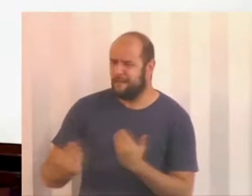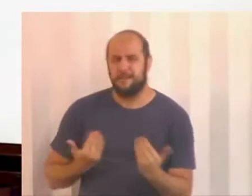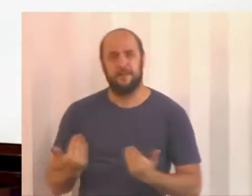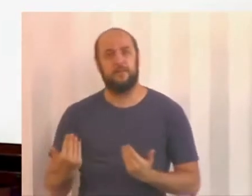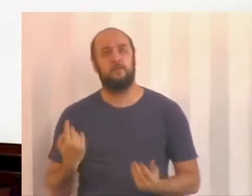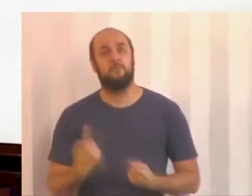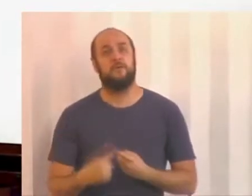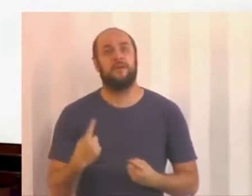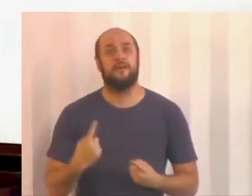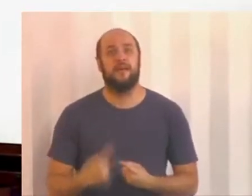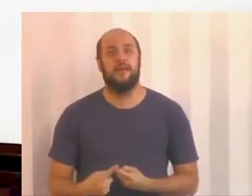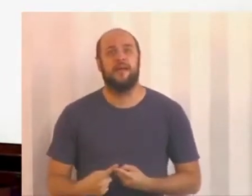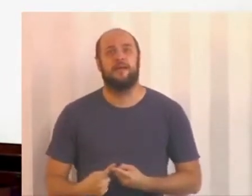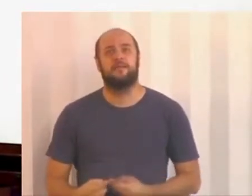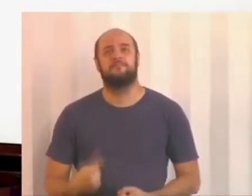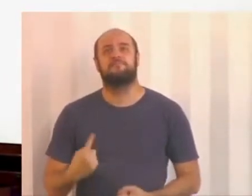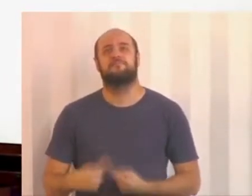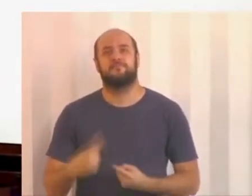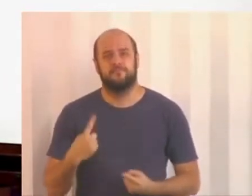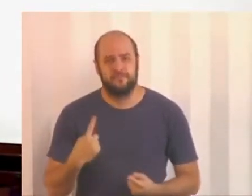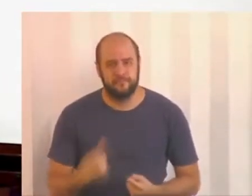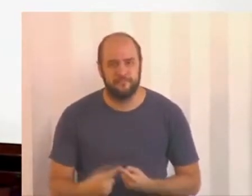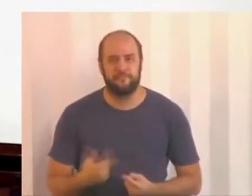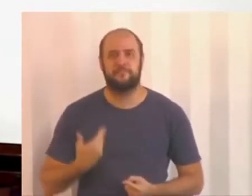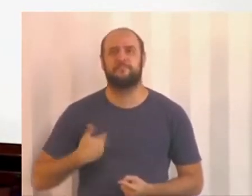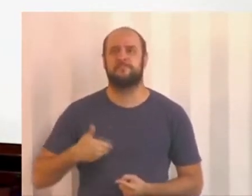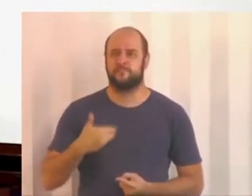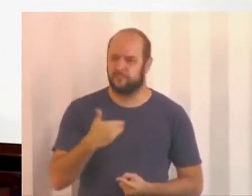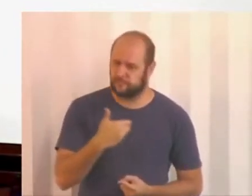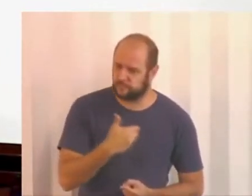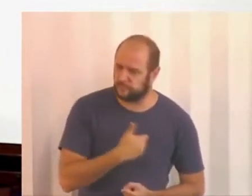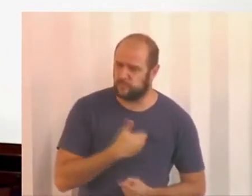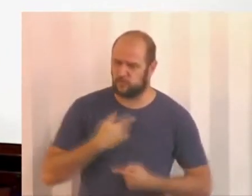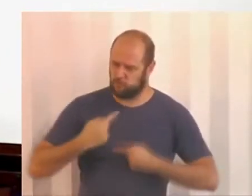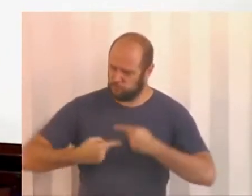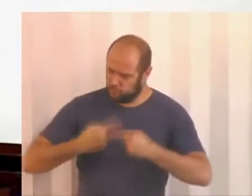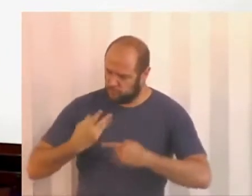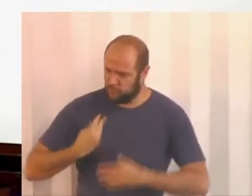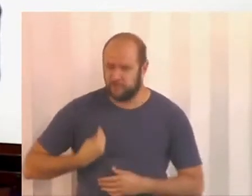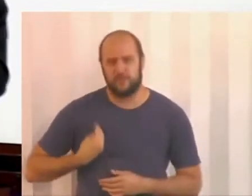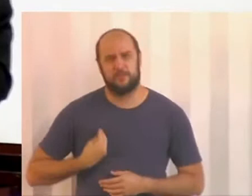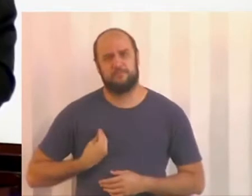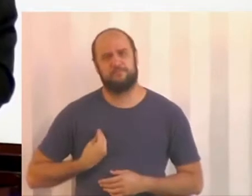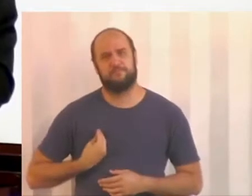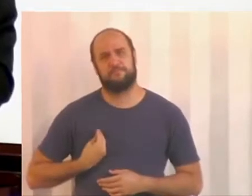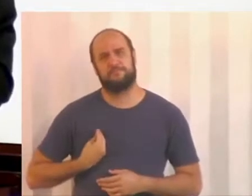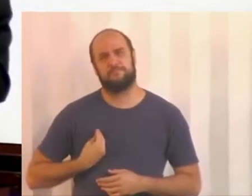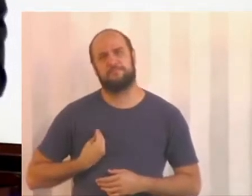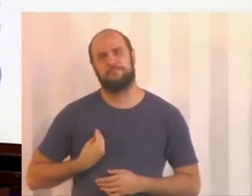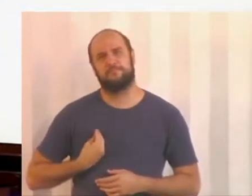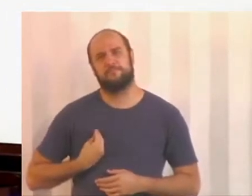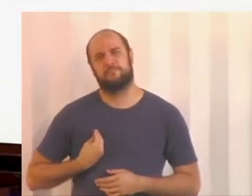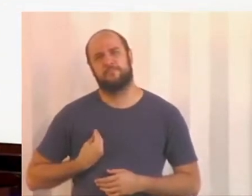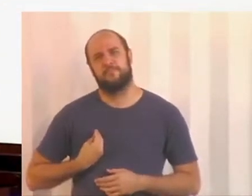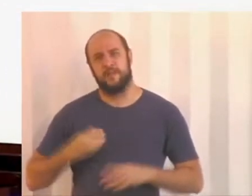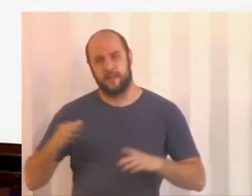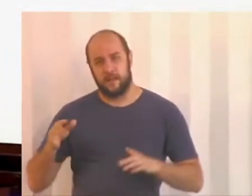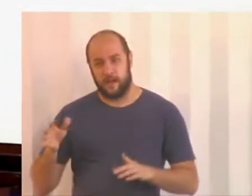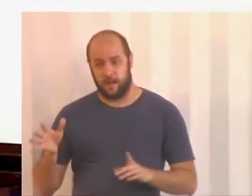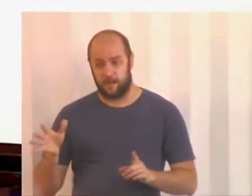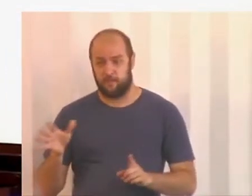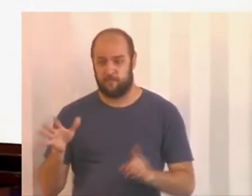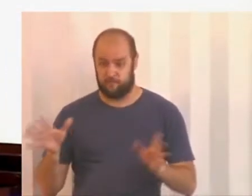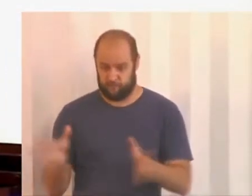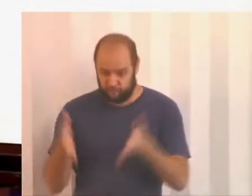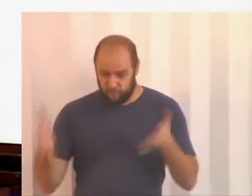porque nós temos os seus frutos para evidenciar nesse dia a